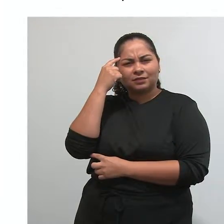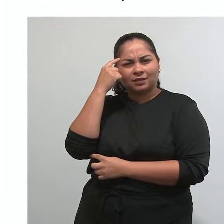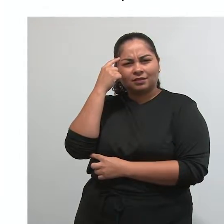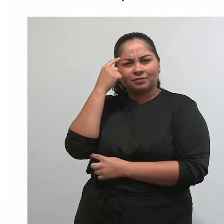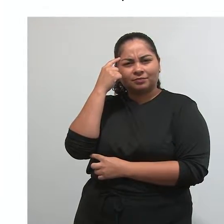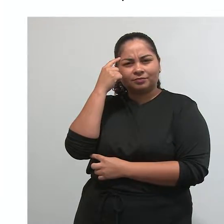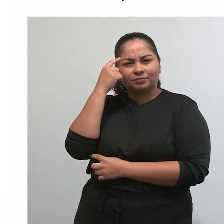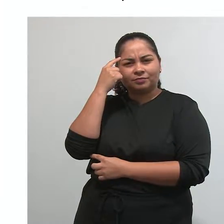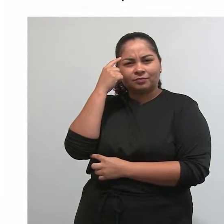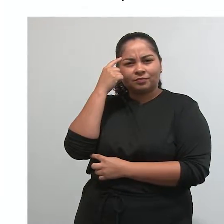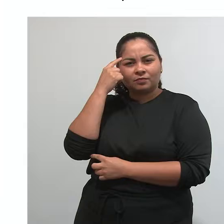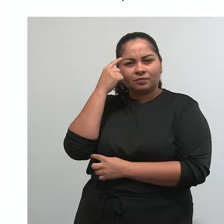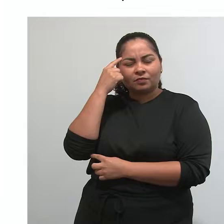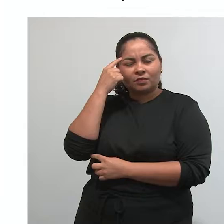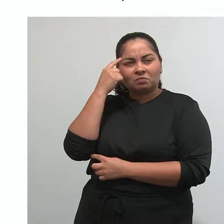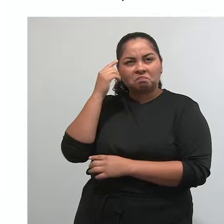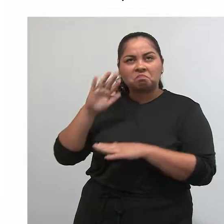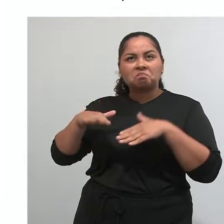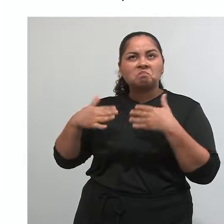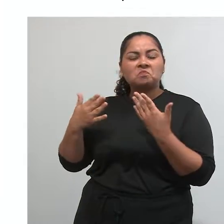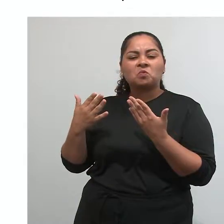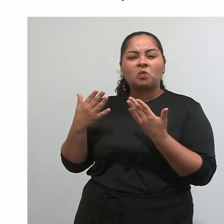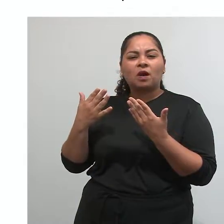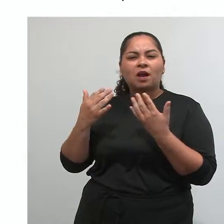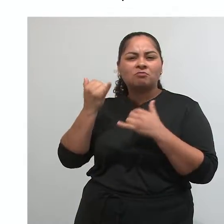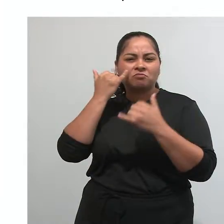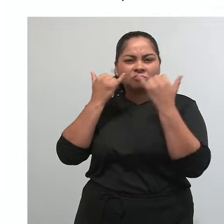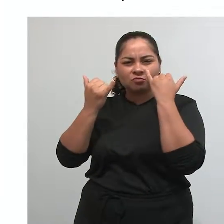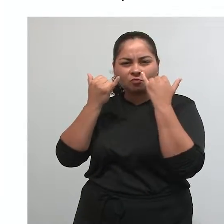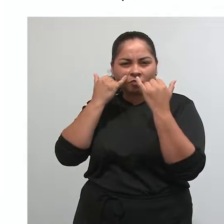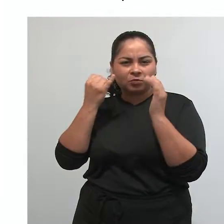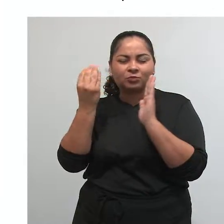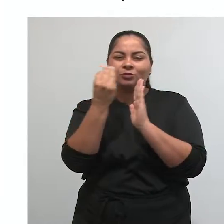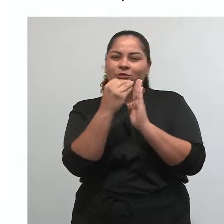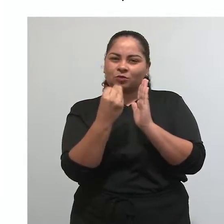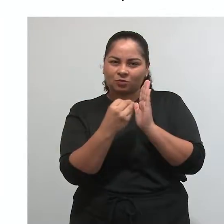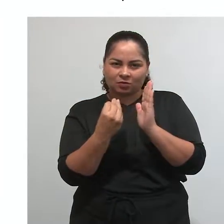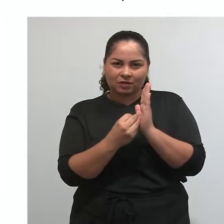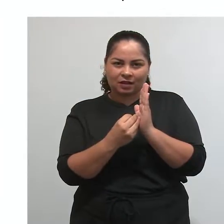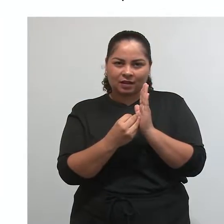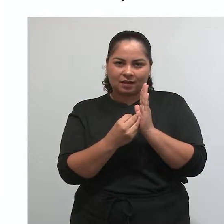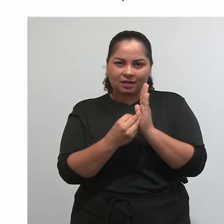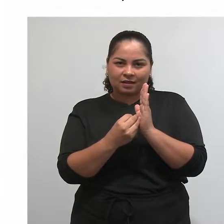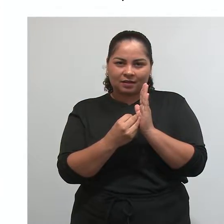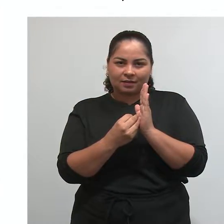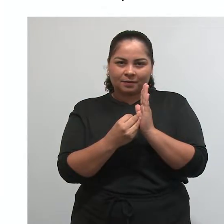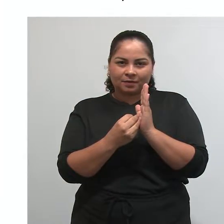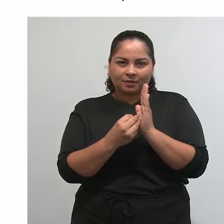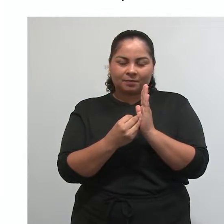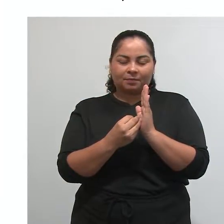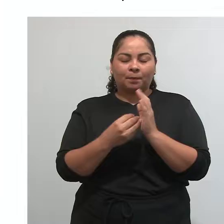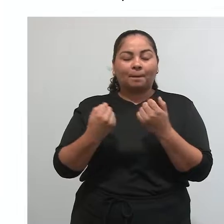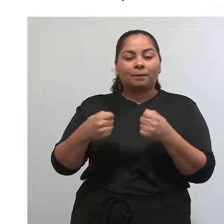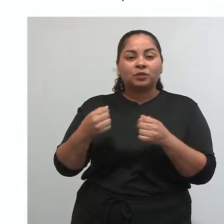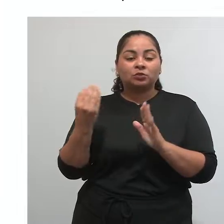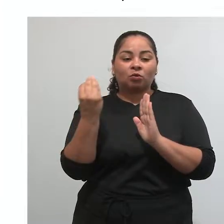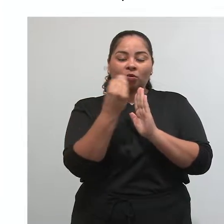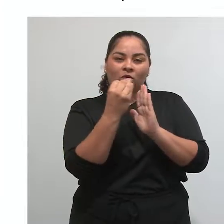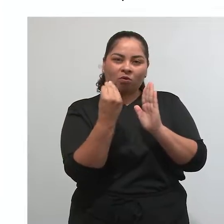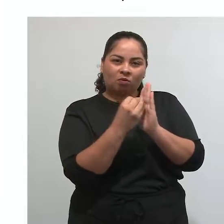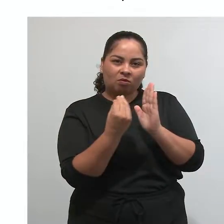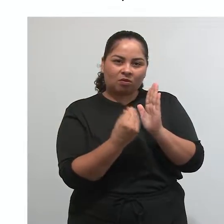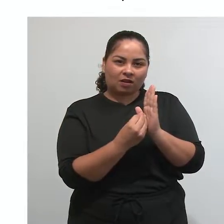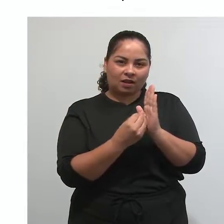aquilo que você já tem de informações. Não precisa ser nada muito fora do comum, tá bom? Primeira coisa,